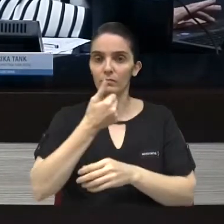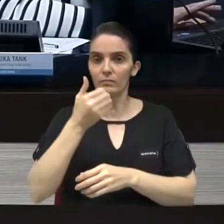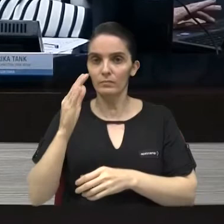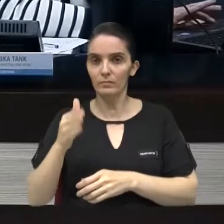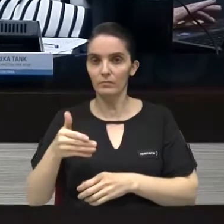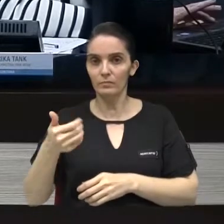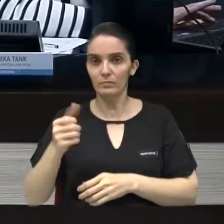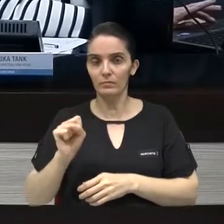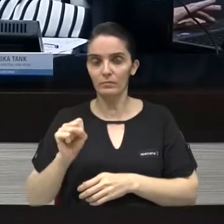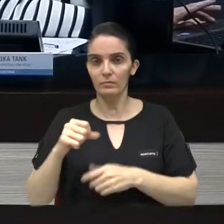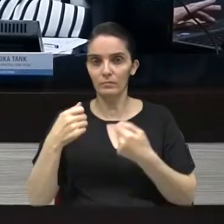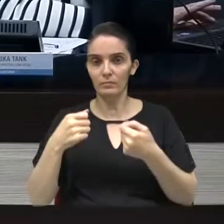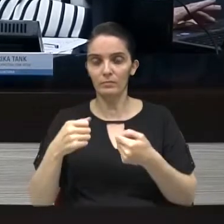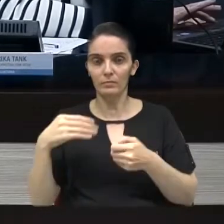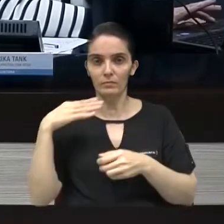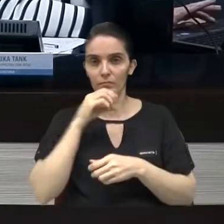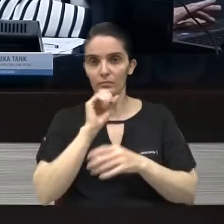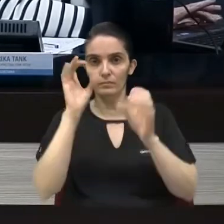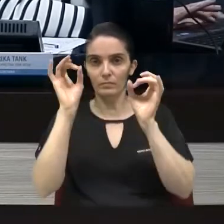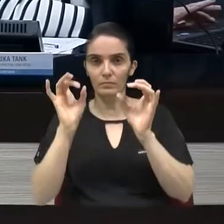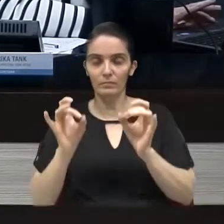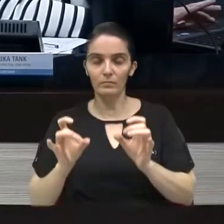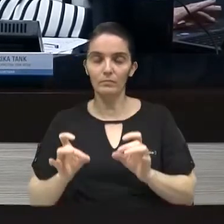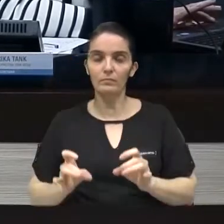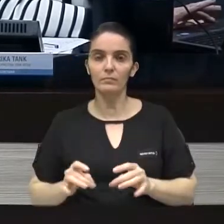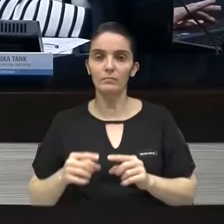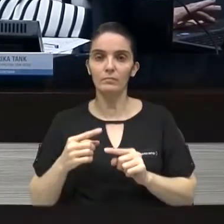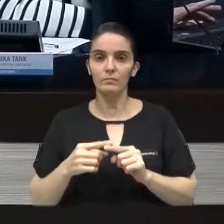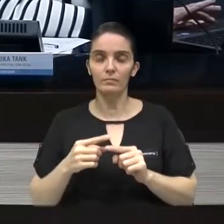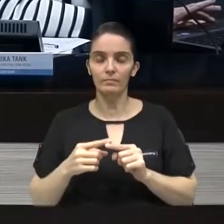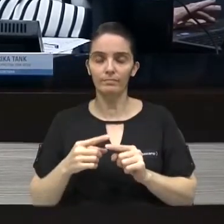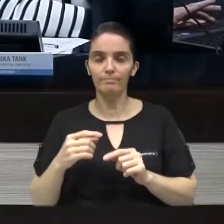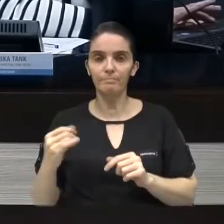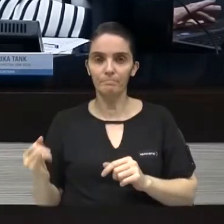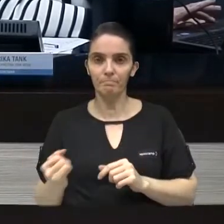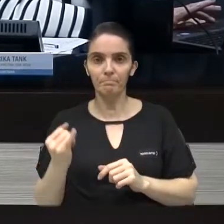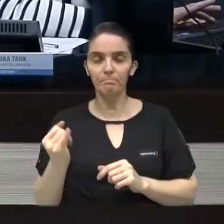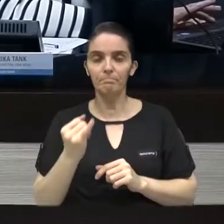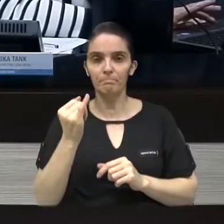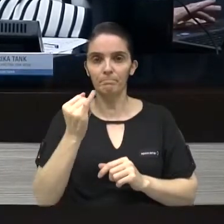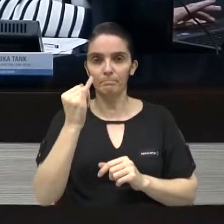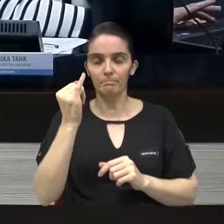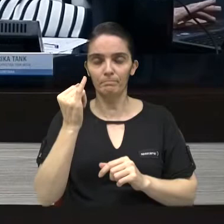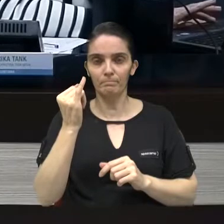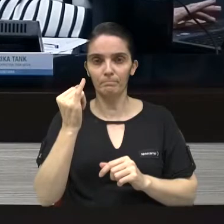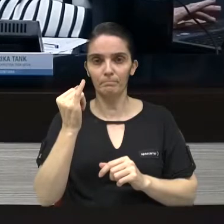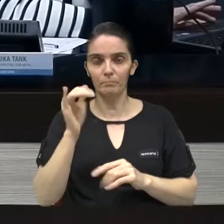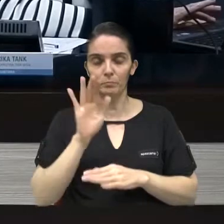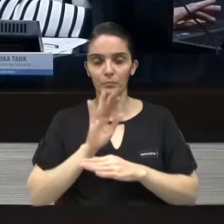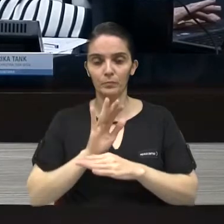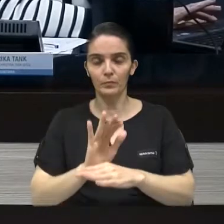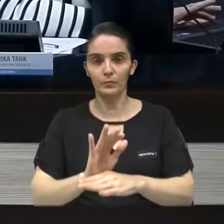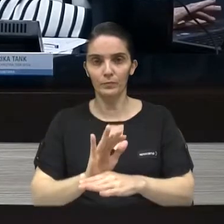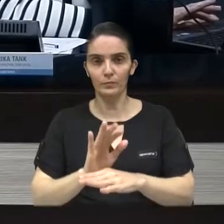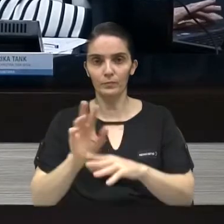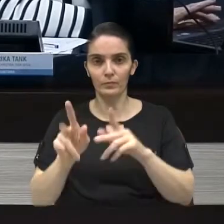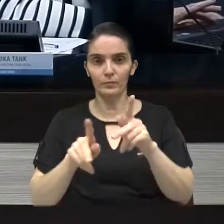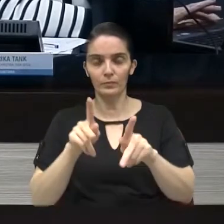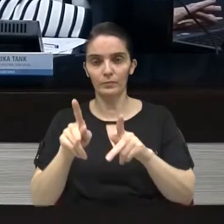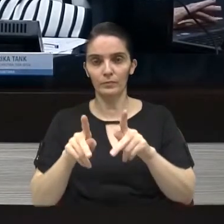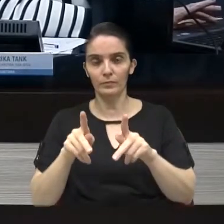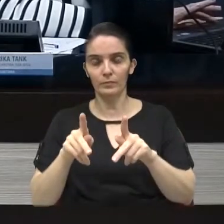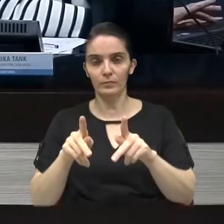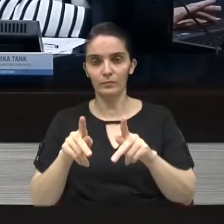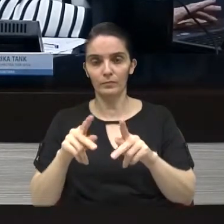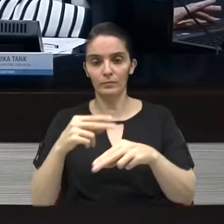1/2018, necessita de regime especial de tramitação, pois é matéria de relevante interesse público, razão pela qual deve